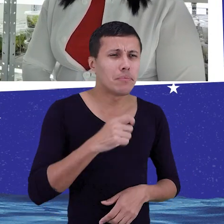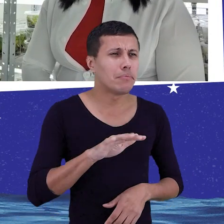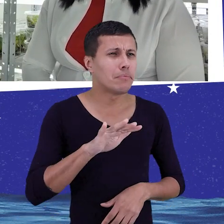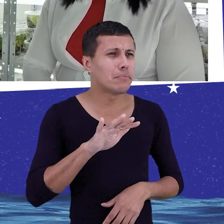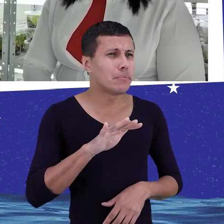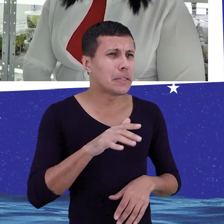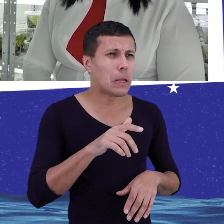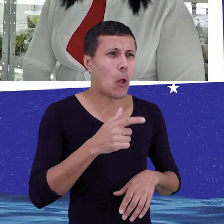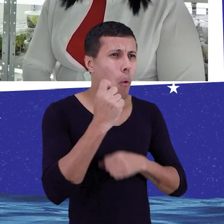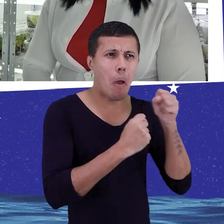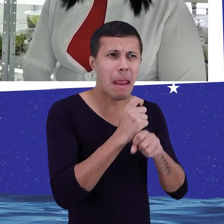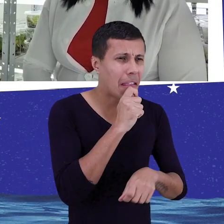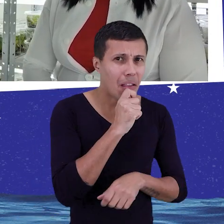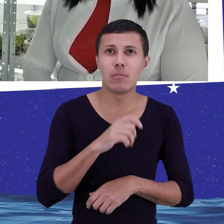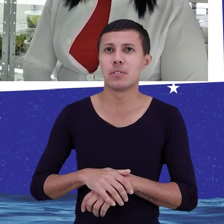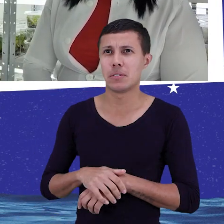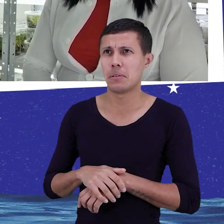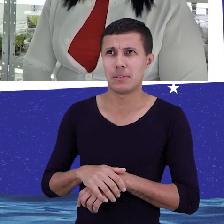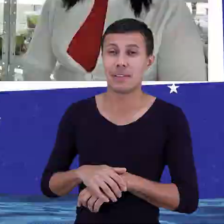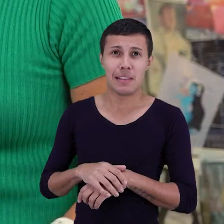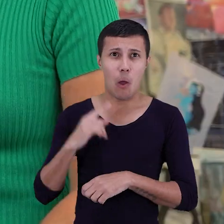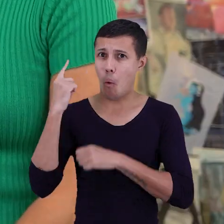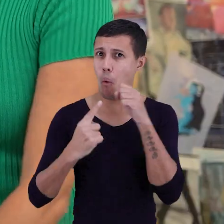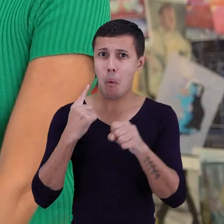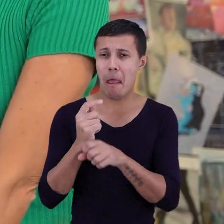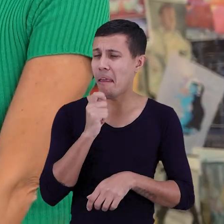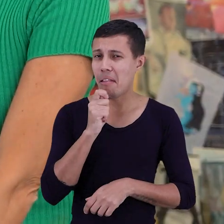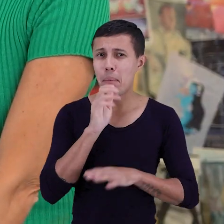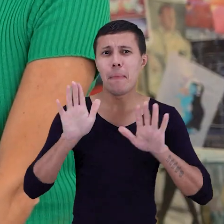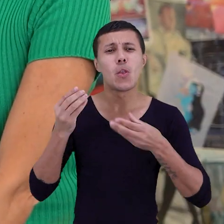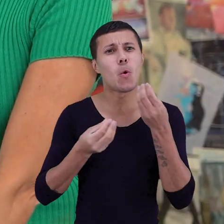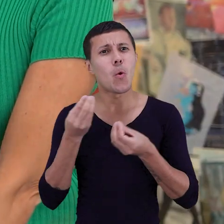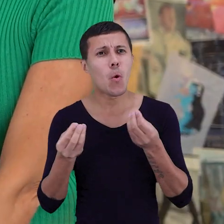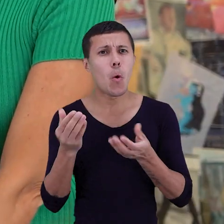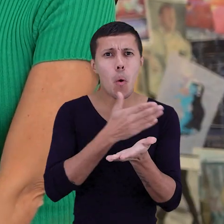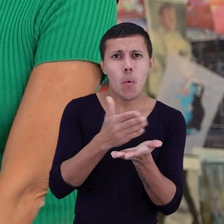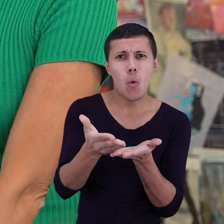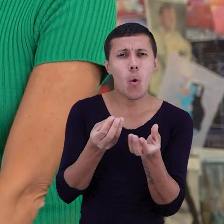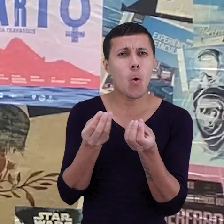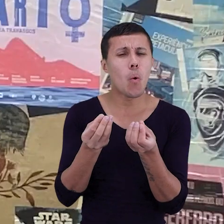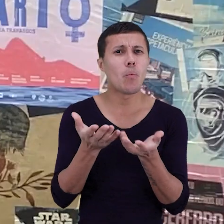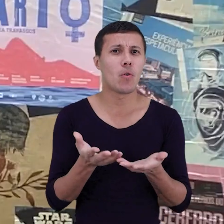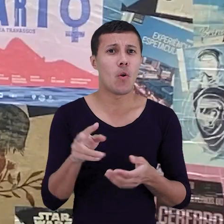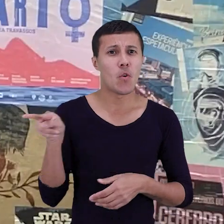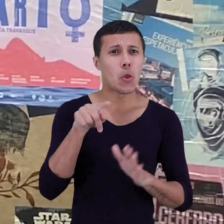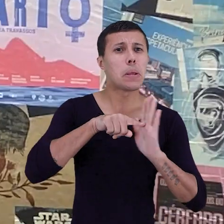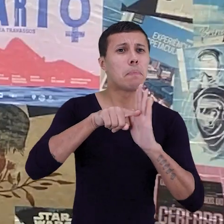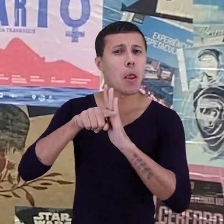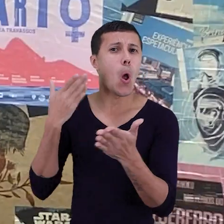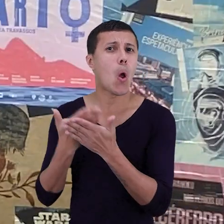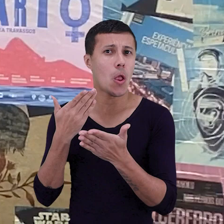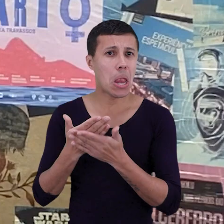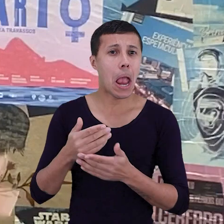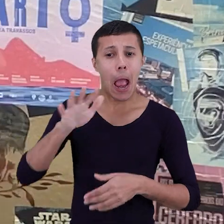quê? Ainda não temos nenhum ano. Nem um ano. E vocês começaram da onde? Vocês eram pesquisadoras, vocês